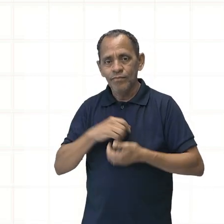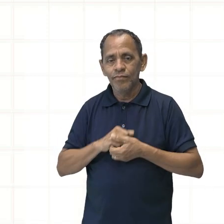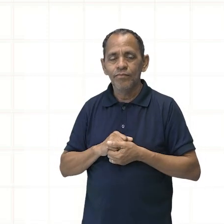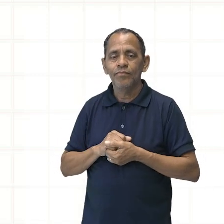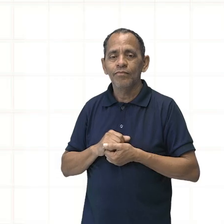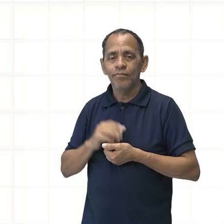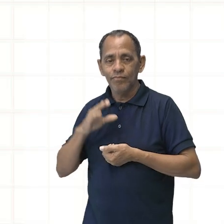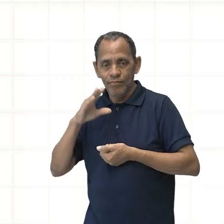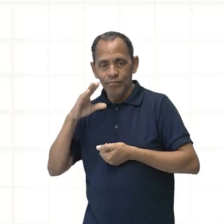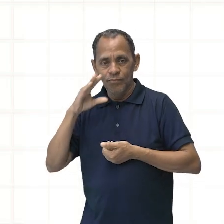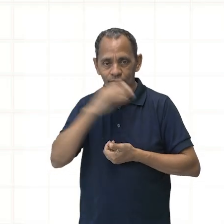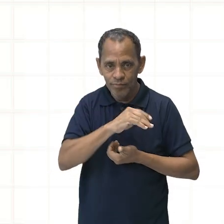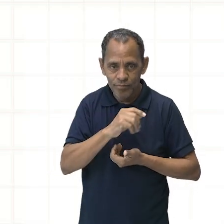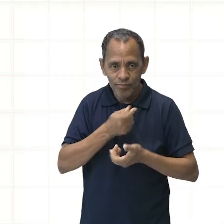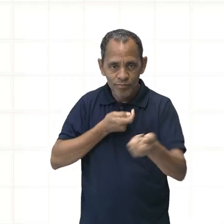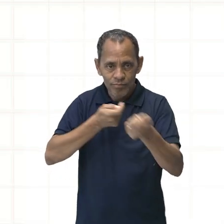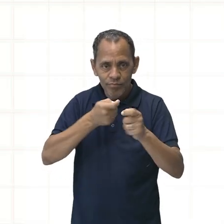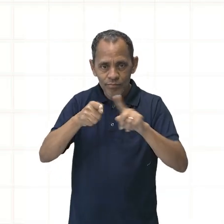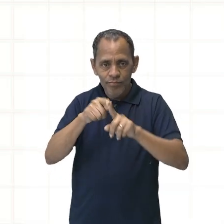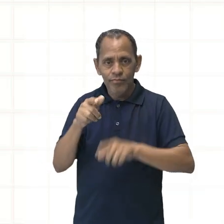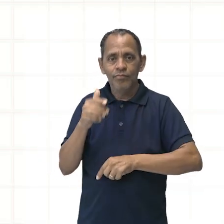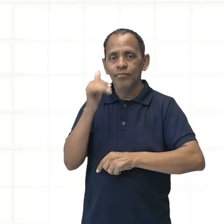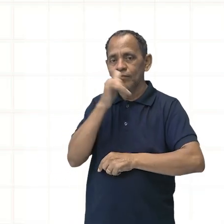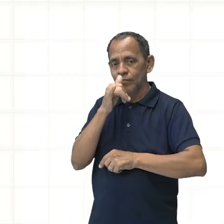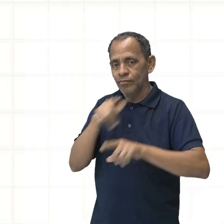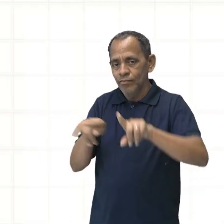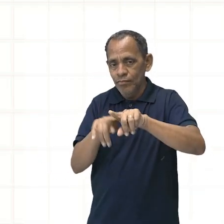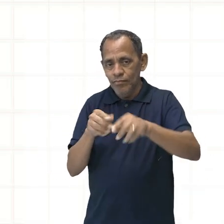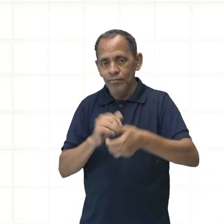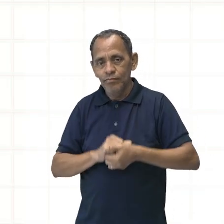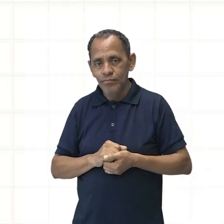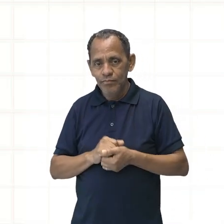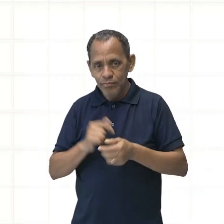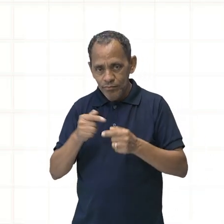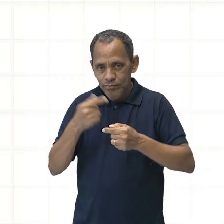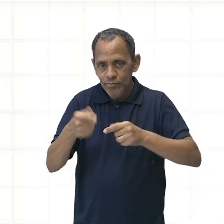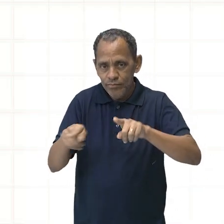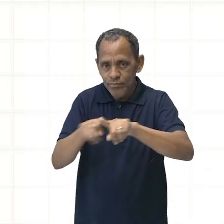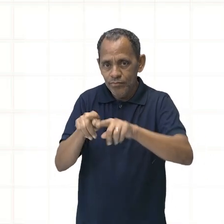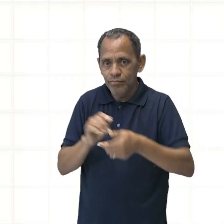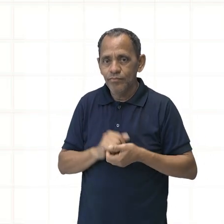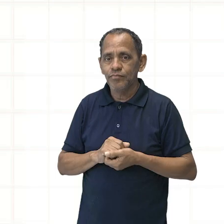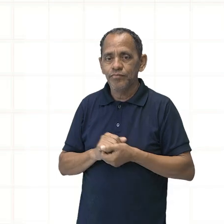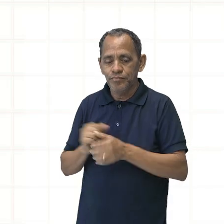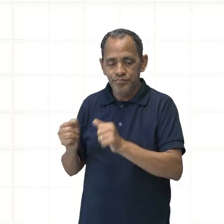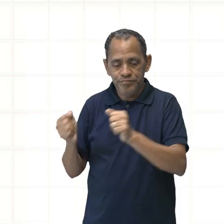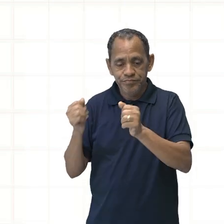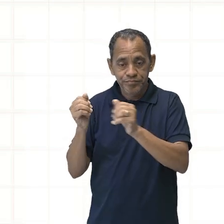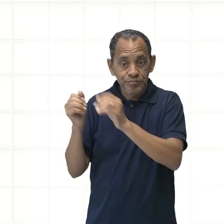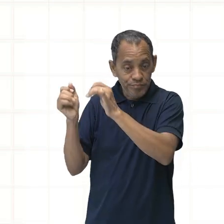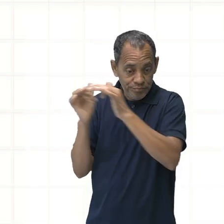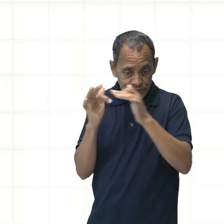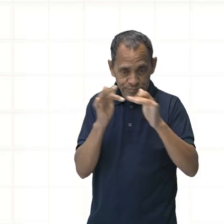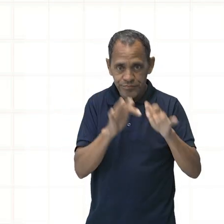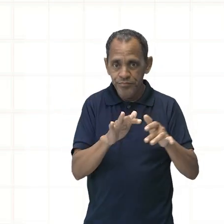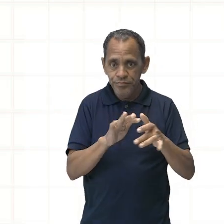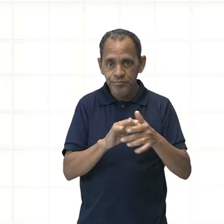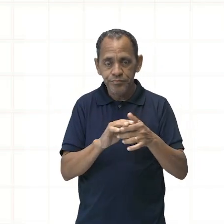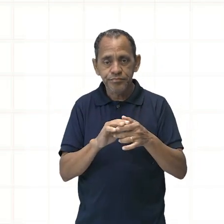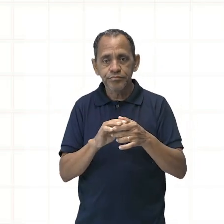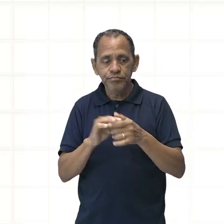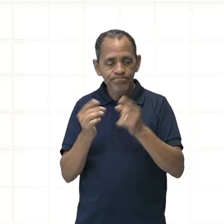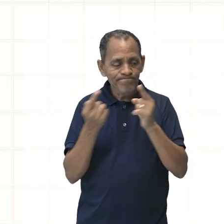França e, em seguida, né, passar ali as suas forças para o Oriente e atacar a